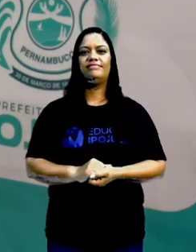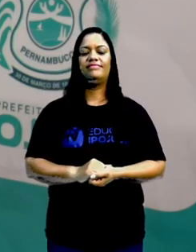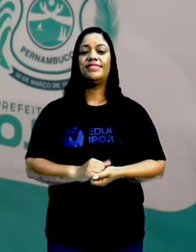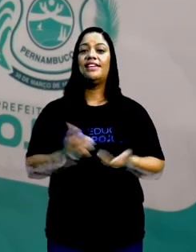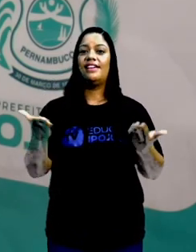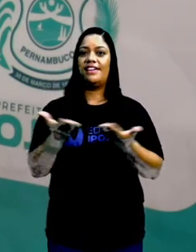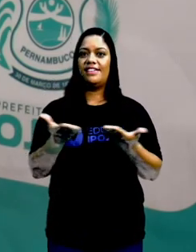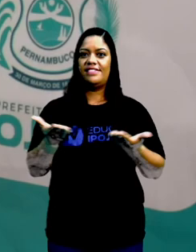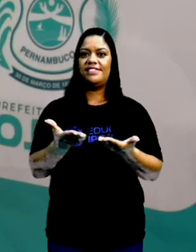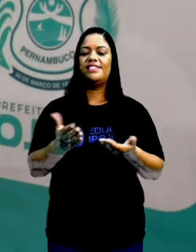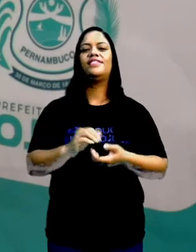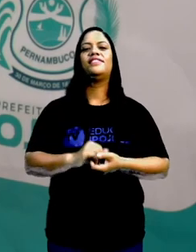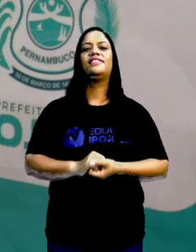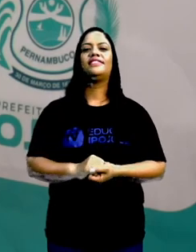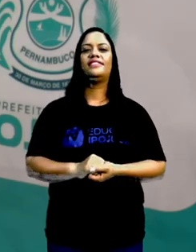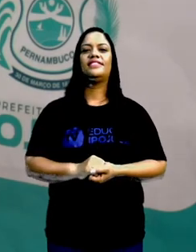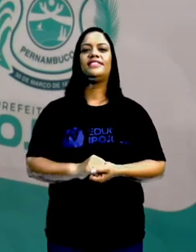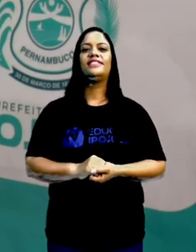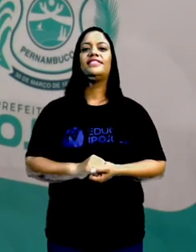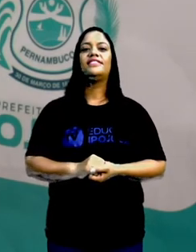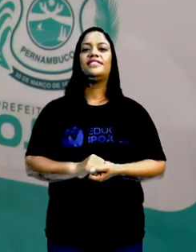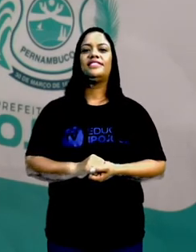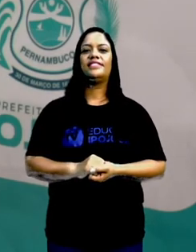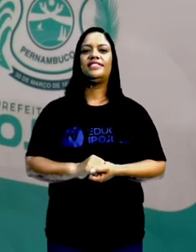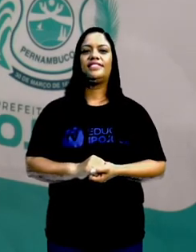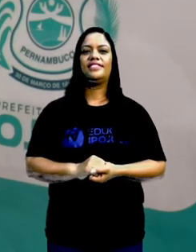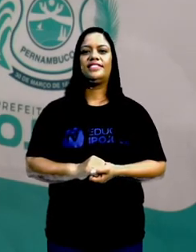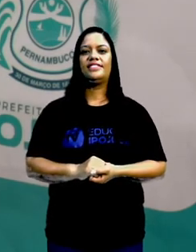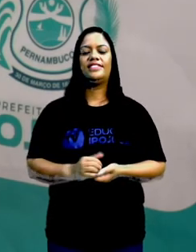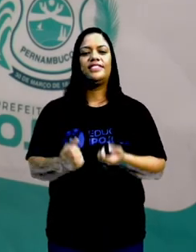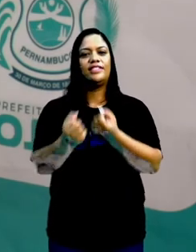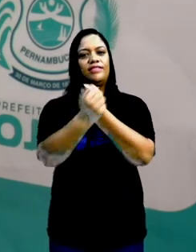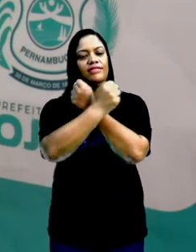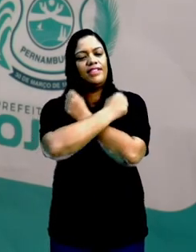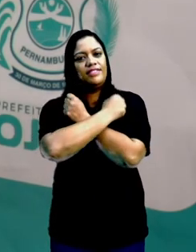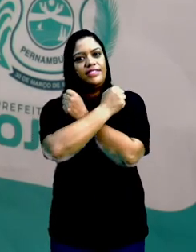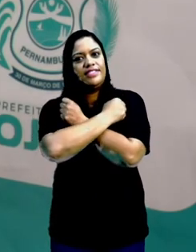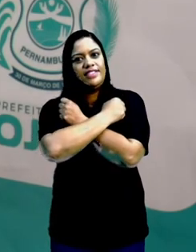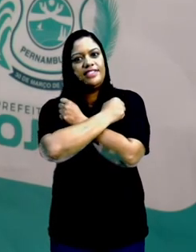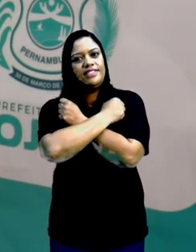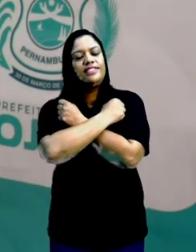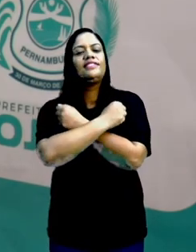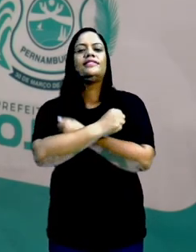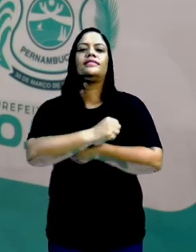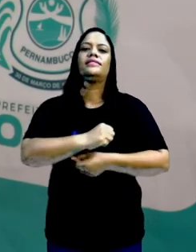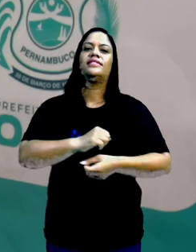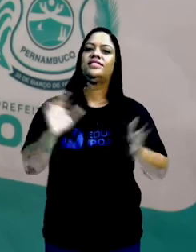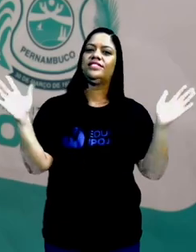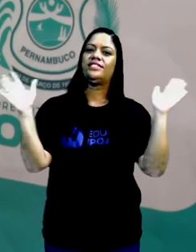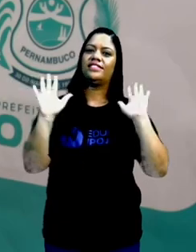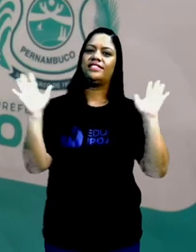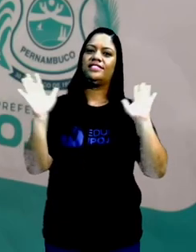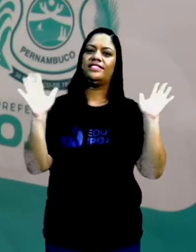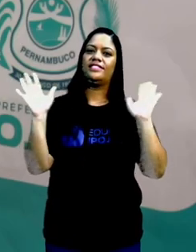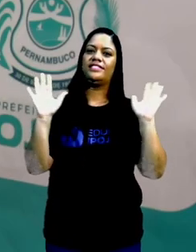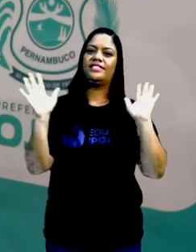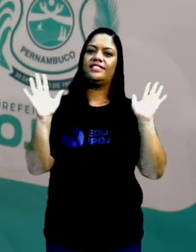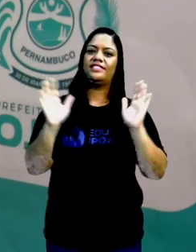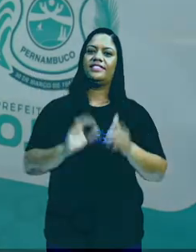me despeço de vocês, desculpa. Com um abraço, E